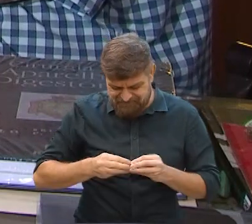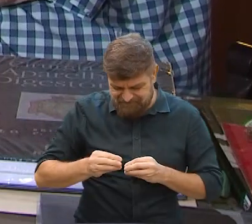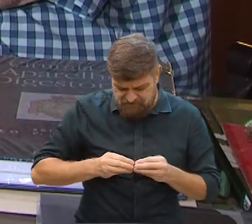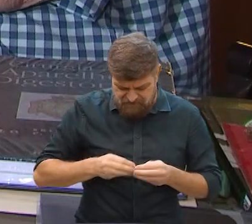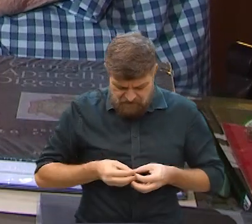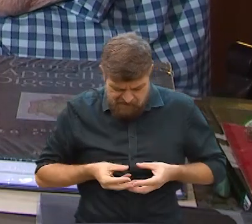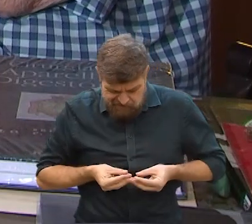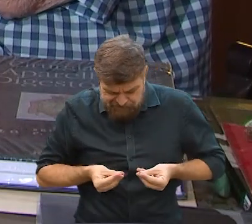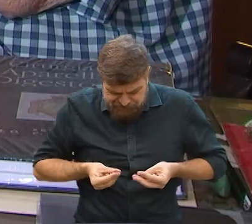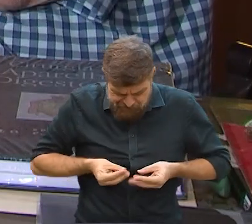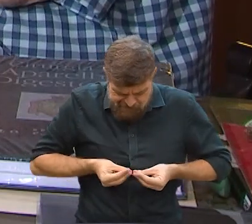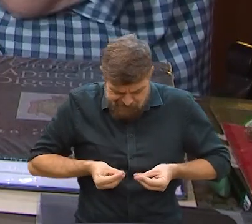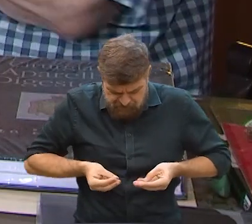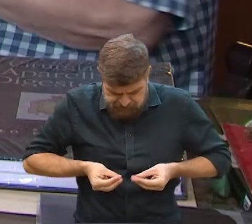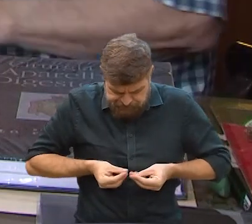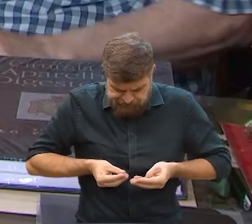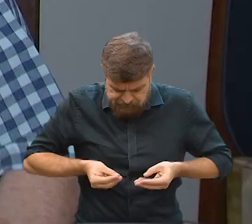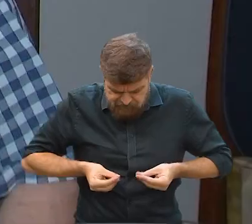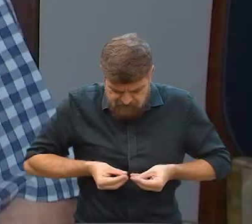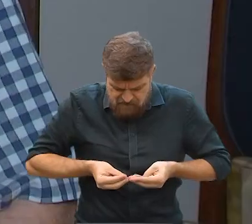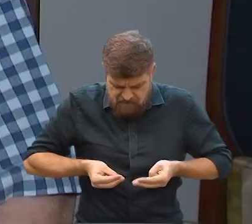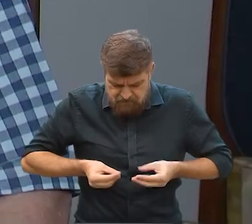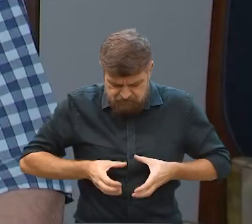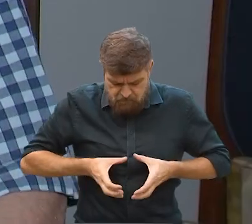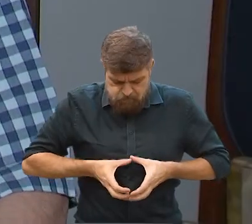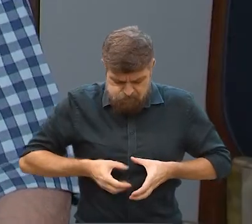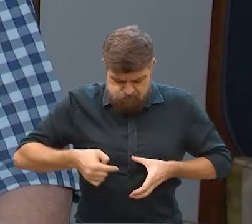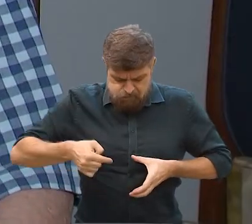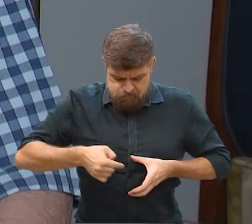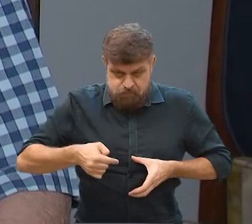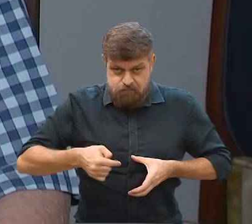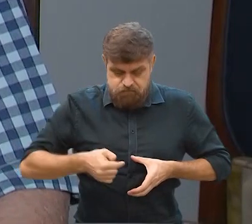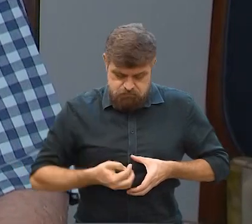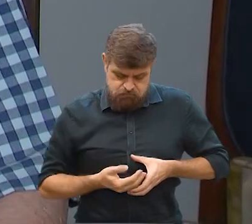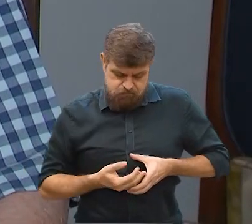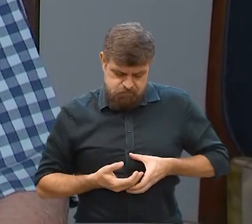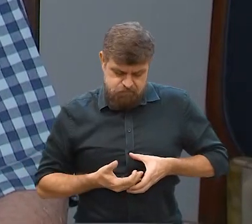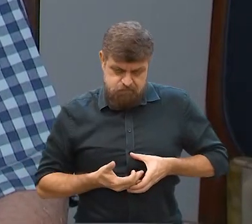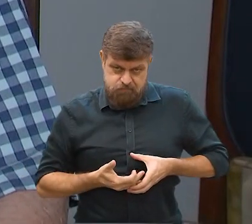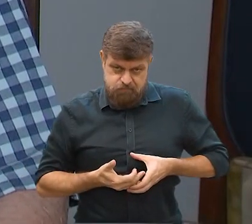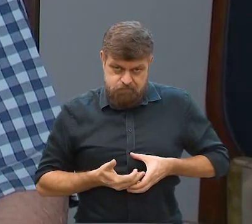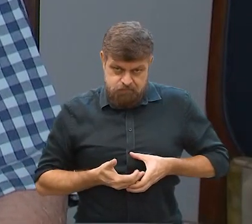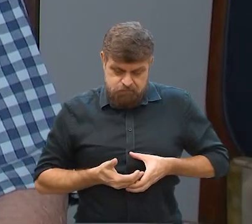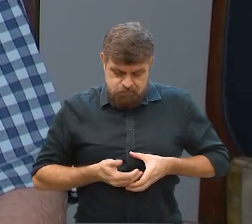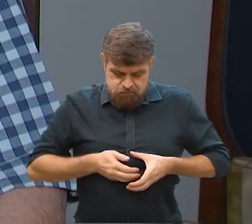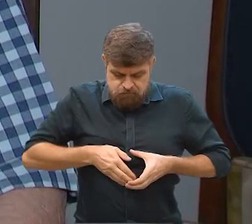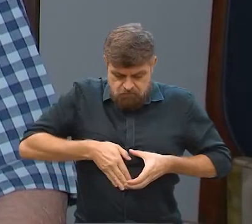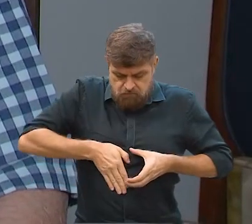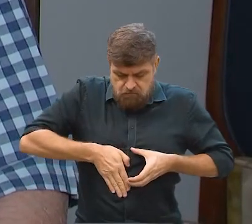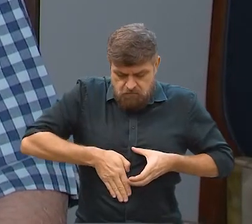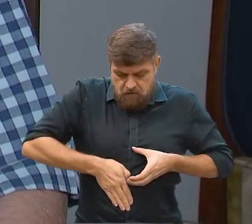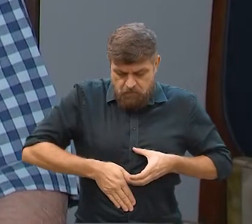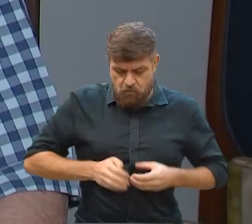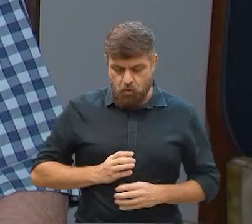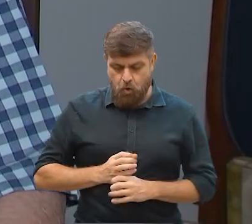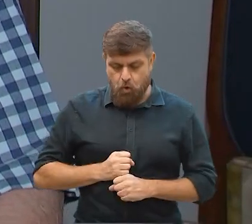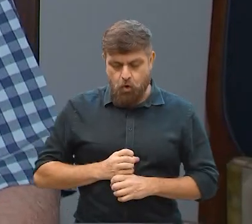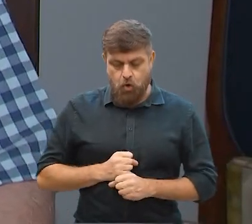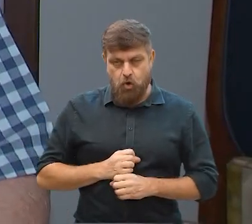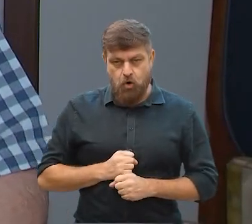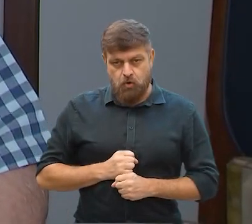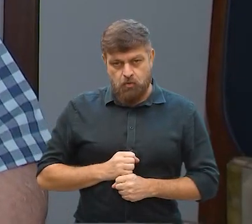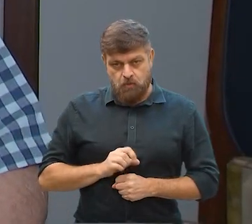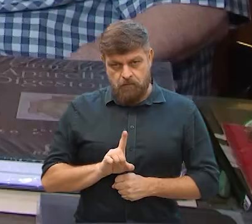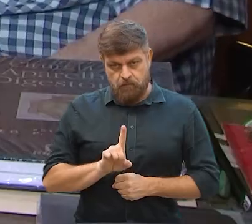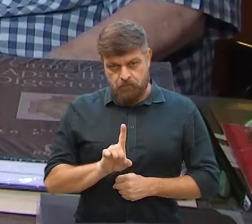semilíquida, às vezes pastosa, transparente, meio hialina. Essa massa, então, sai do estômago e vai para o duodeno, primeira porção